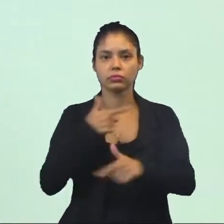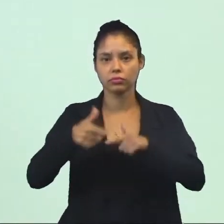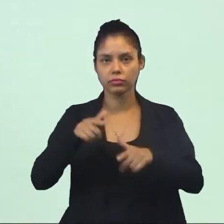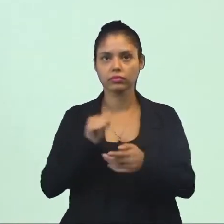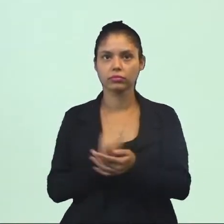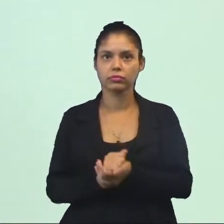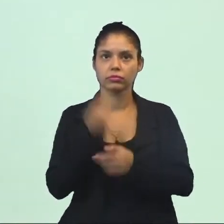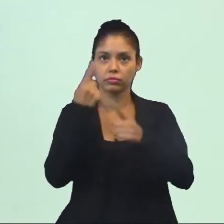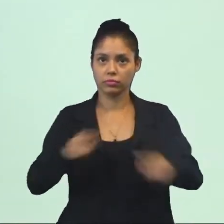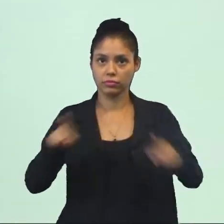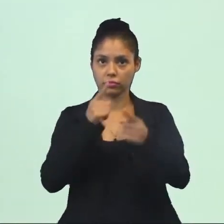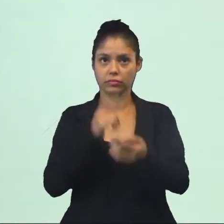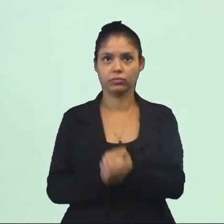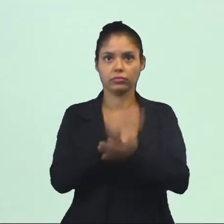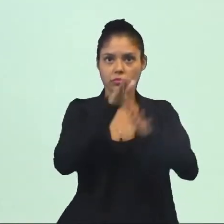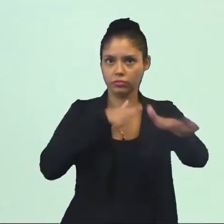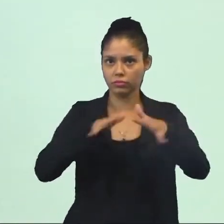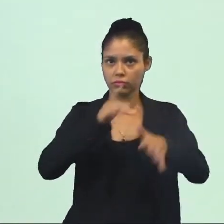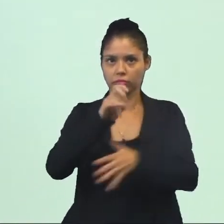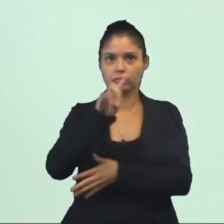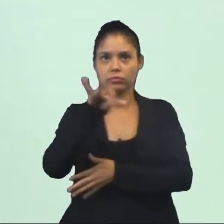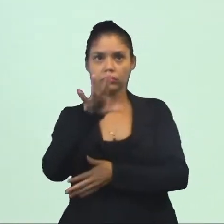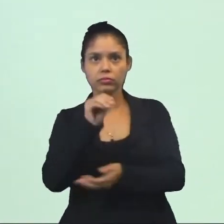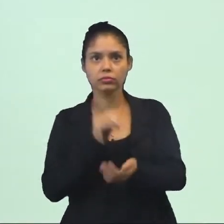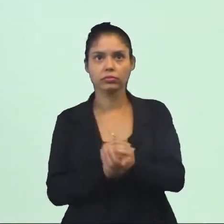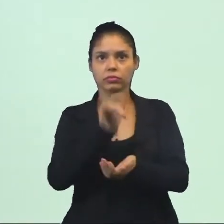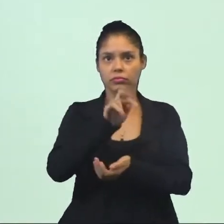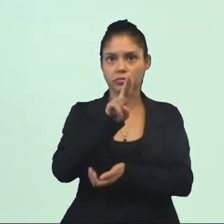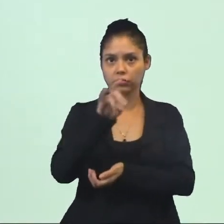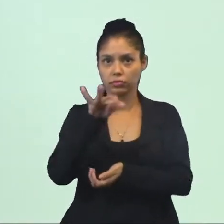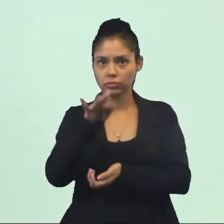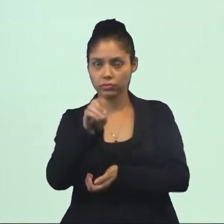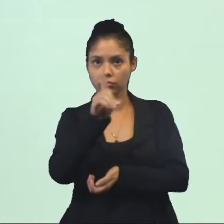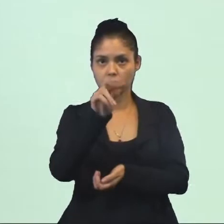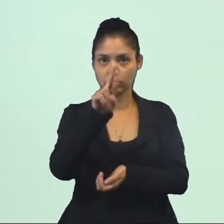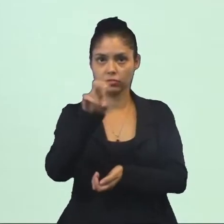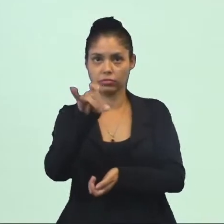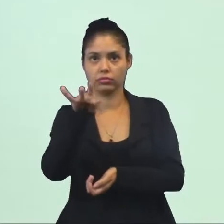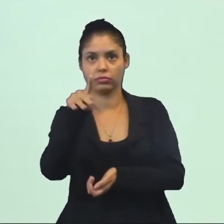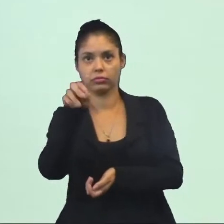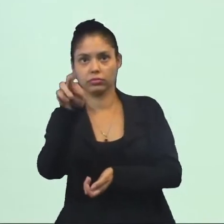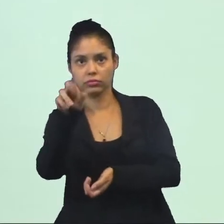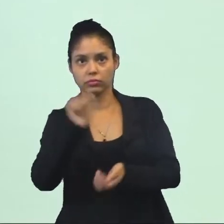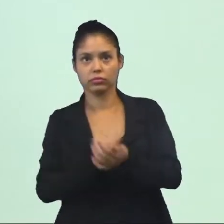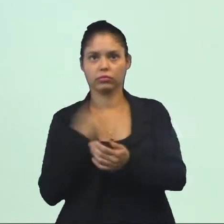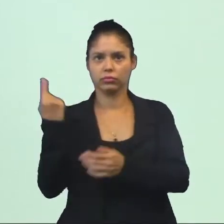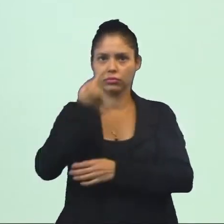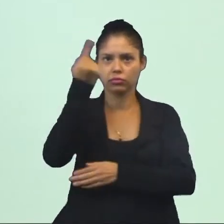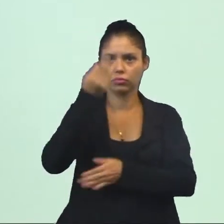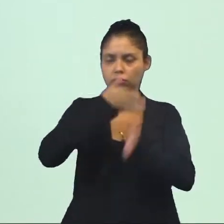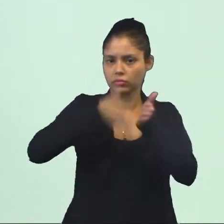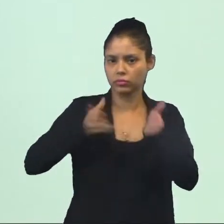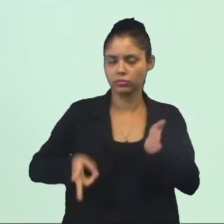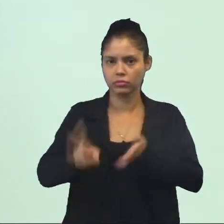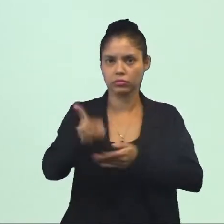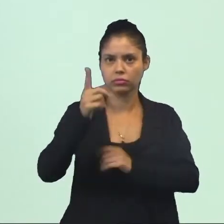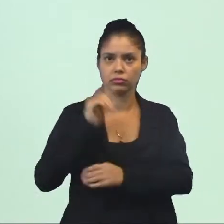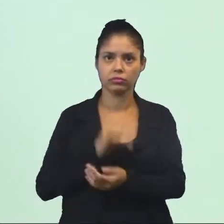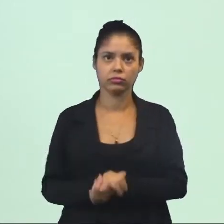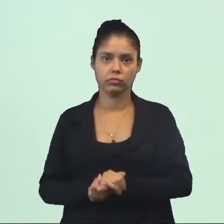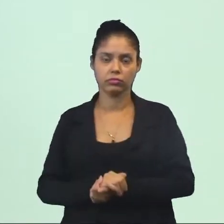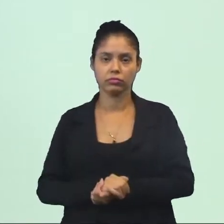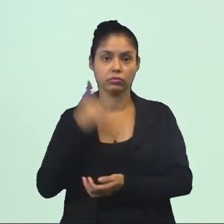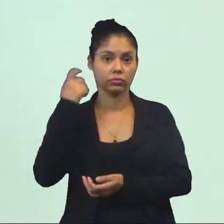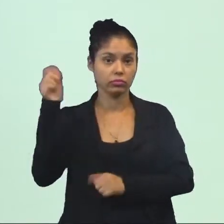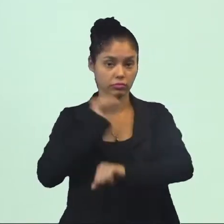nós vamos trabalhar a música EA percussão movimentos melódico ascendente descendente altura duração e